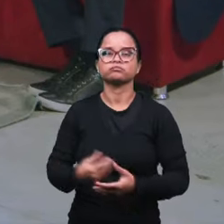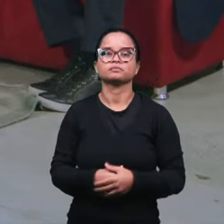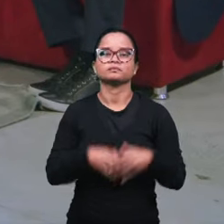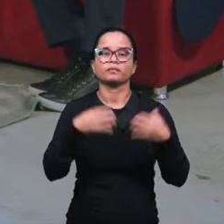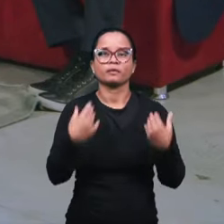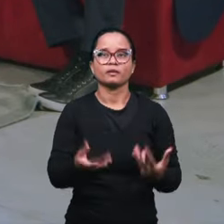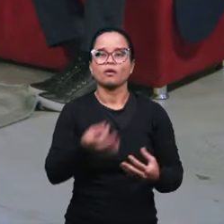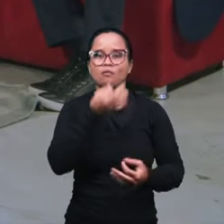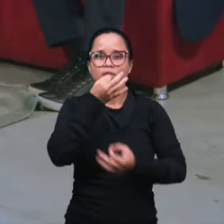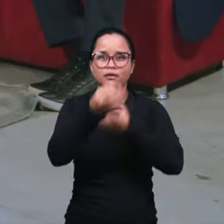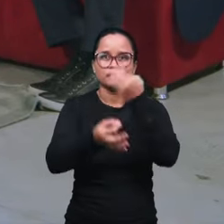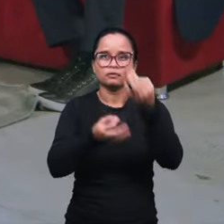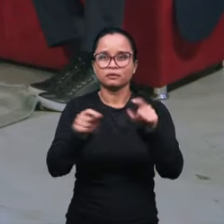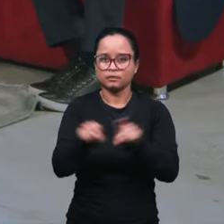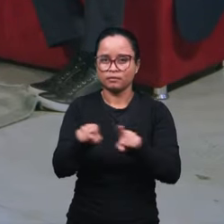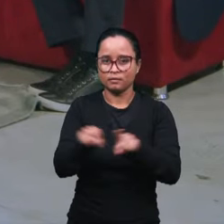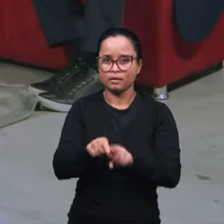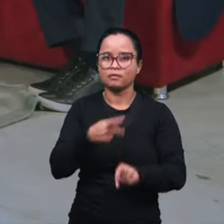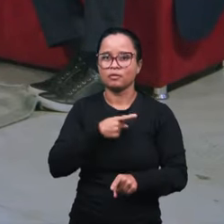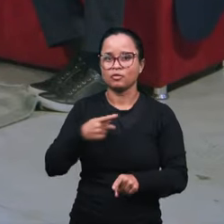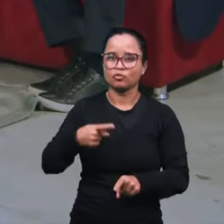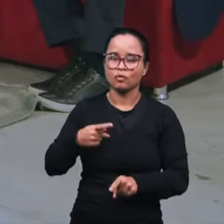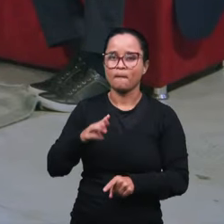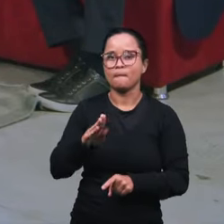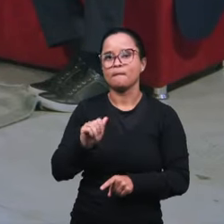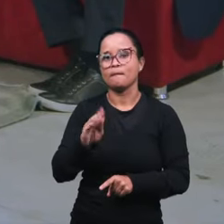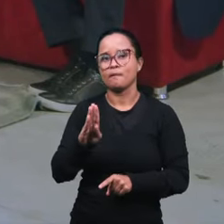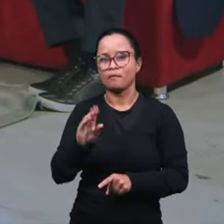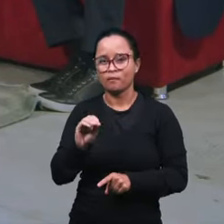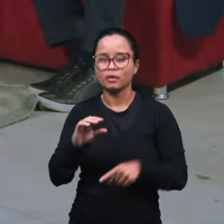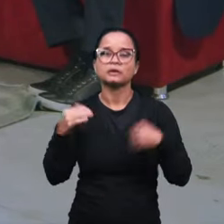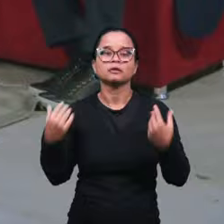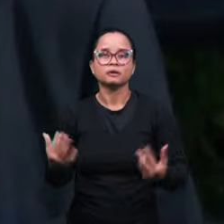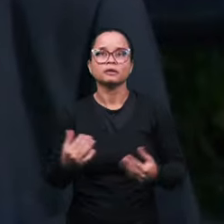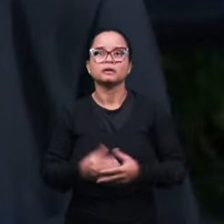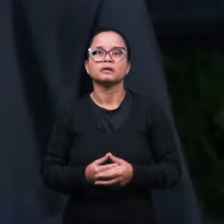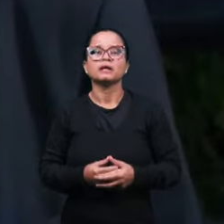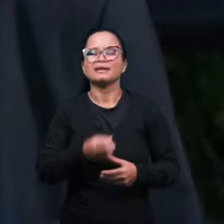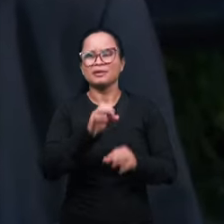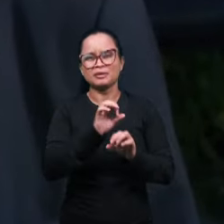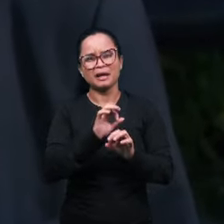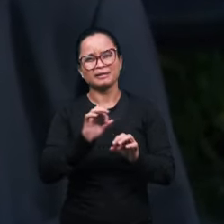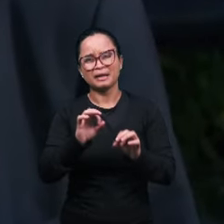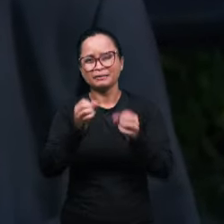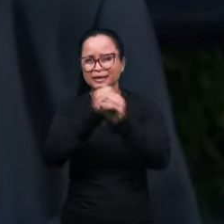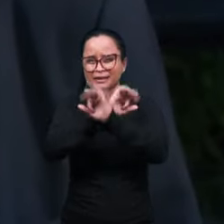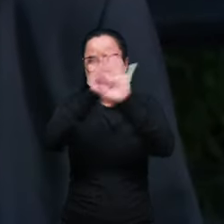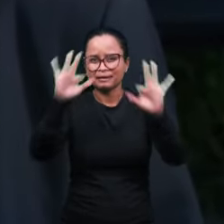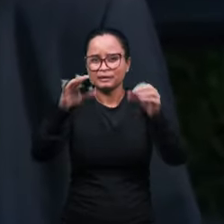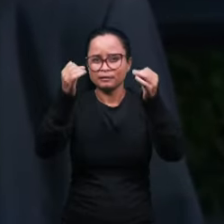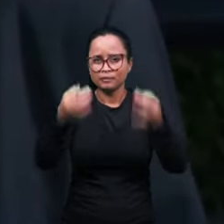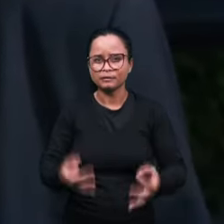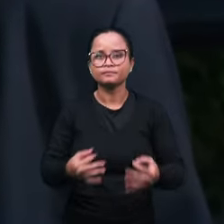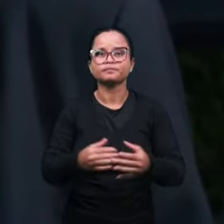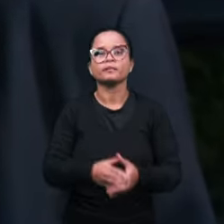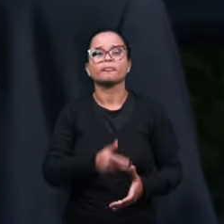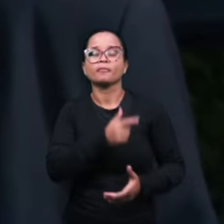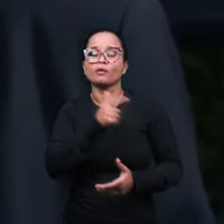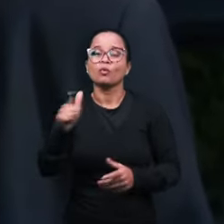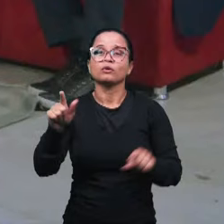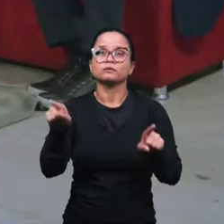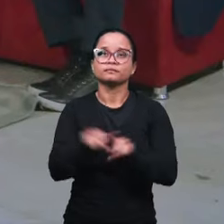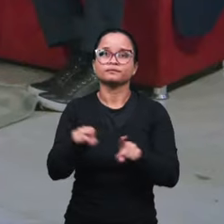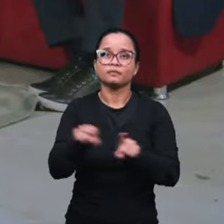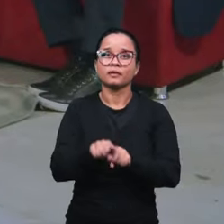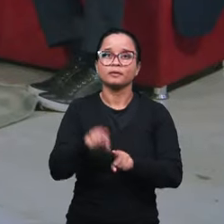esse aspecto? Não, está muito bem colocado pelo Gerson, muito bem abordado. Principalmente faltou 1 Tessalonicenses também para lermos, né?